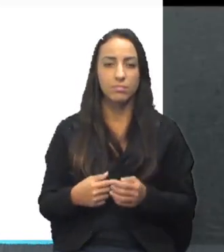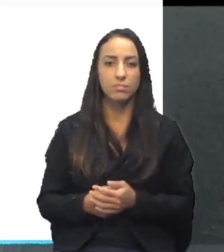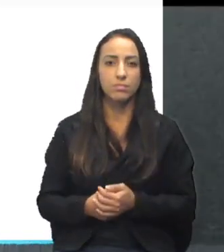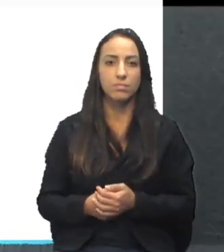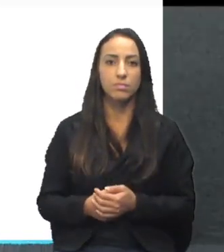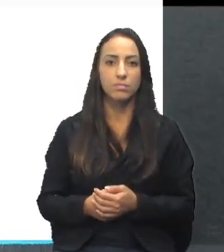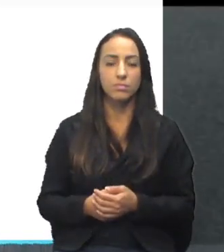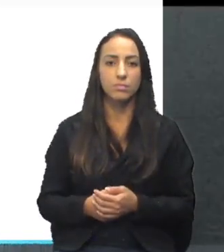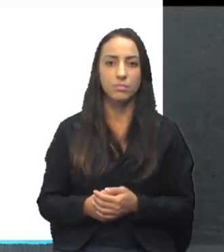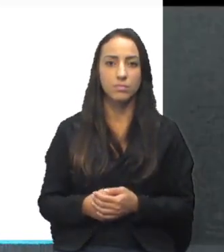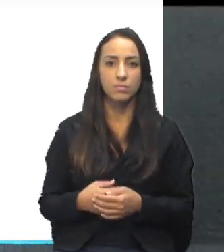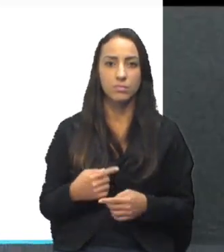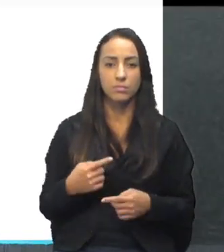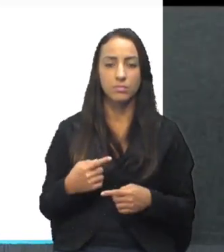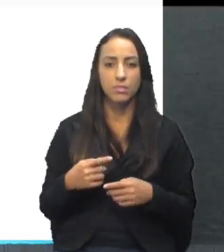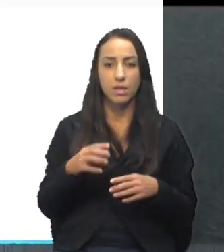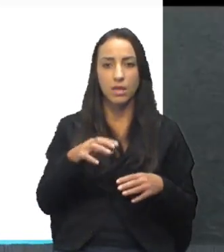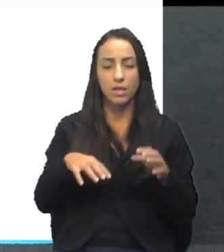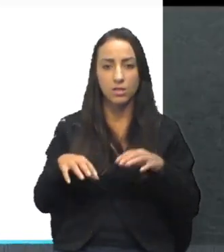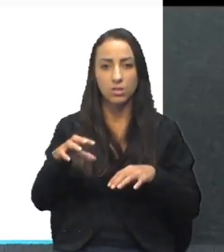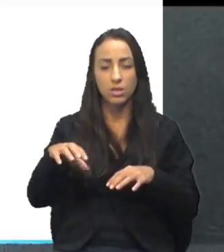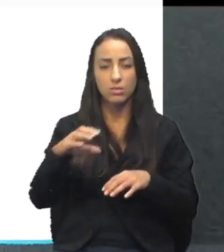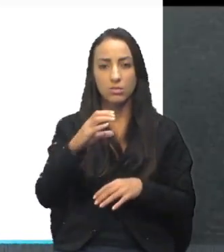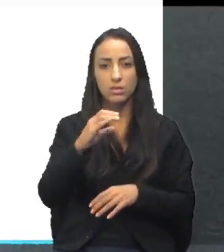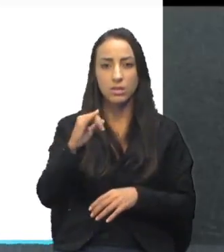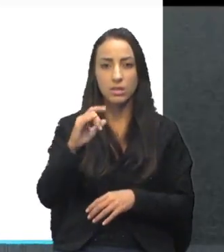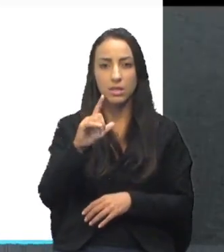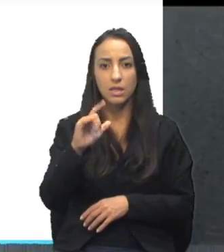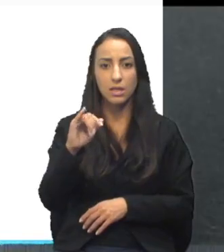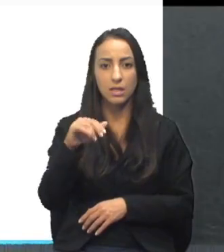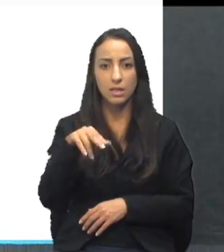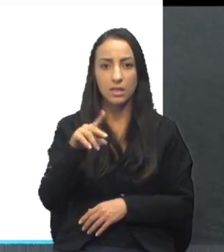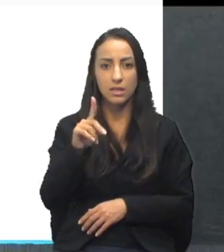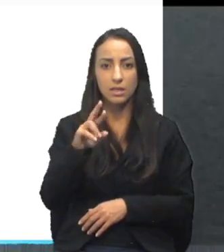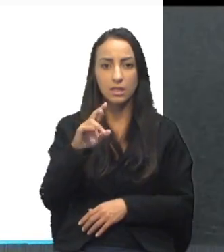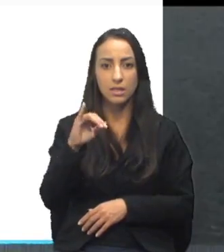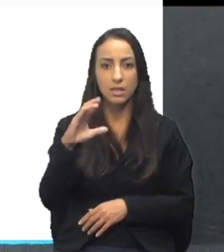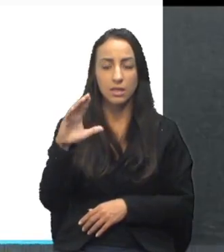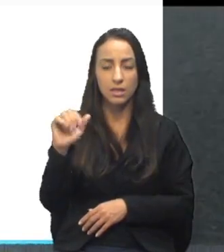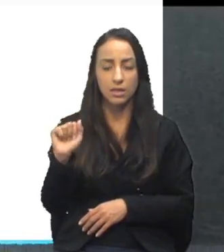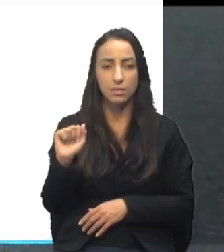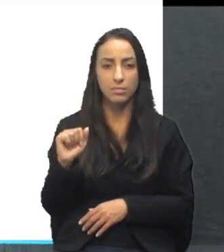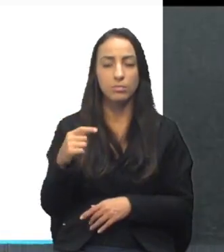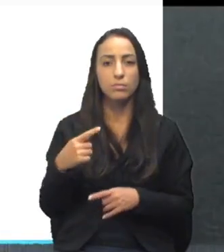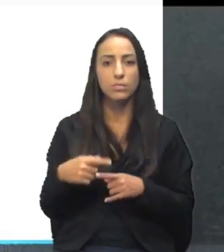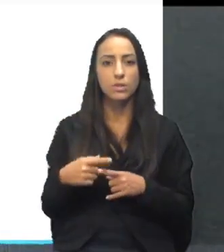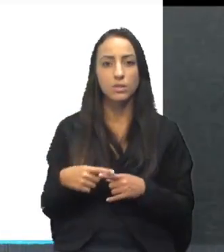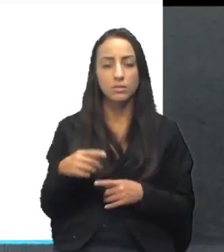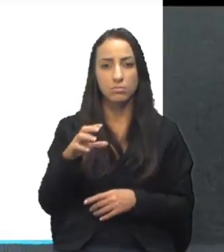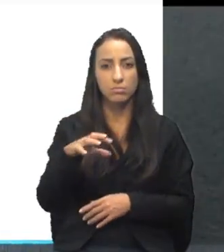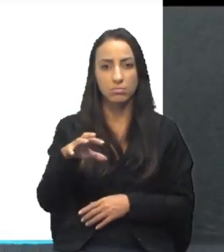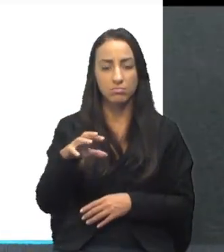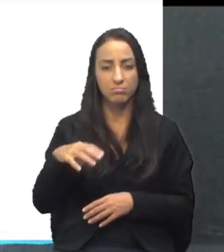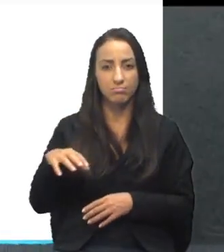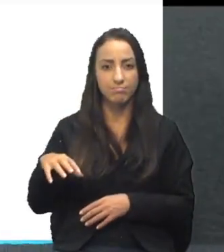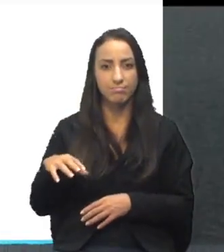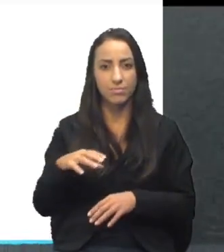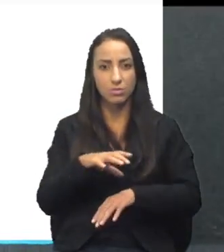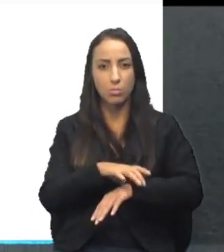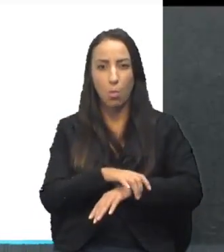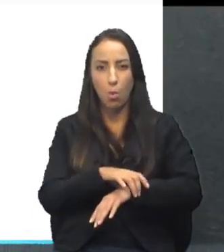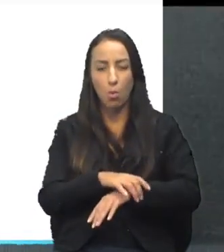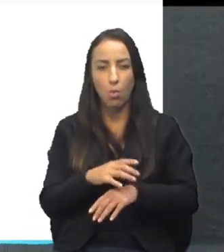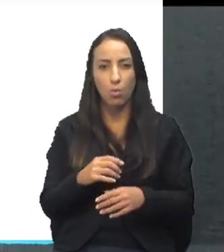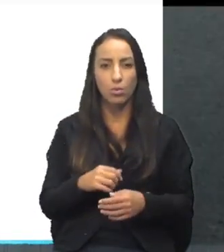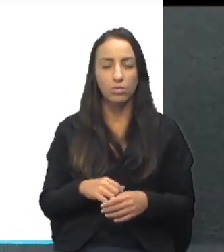dessa bandagem para fixar um curativo, porque essas regiões, principalmente punho e